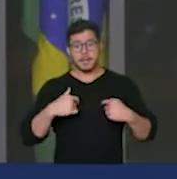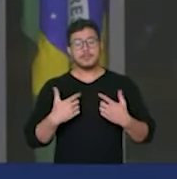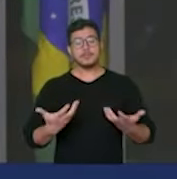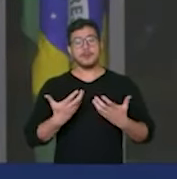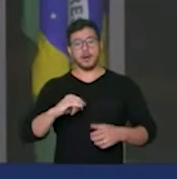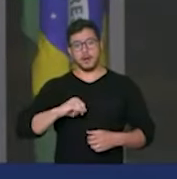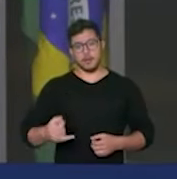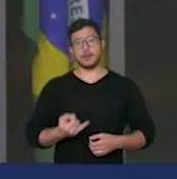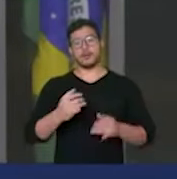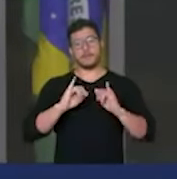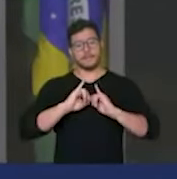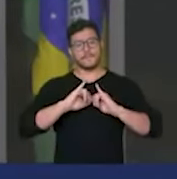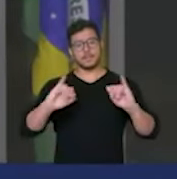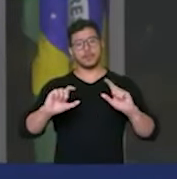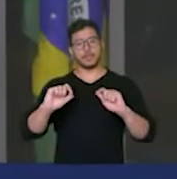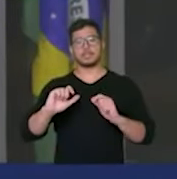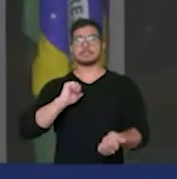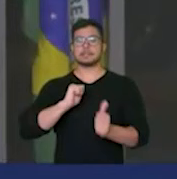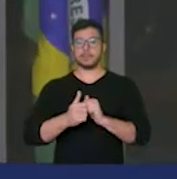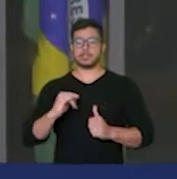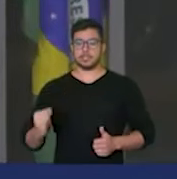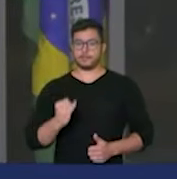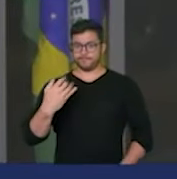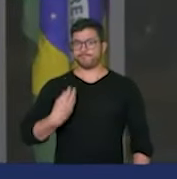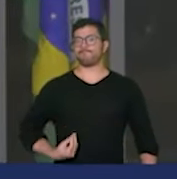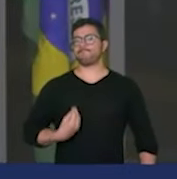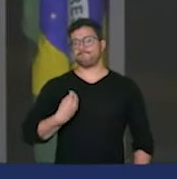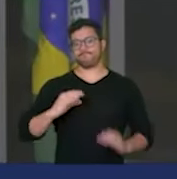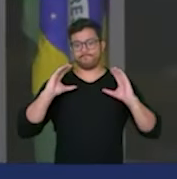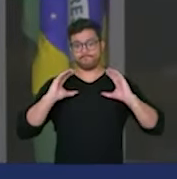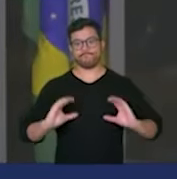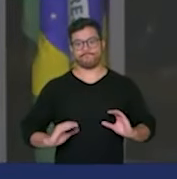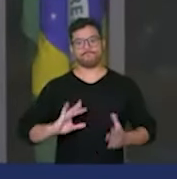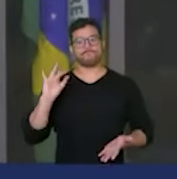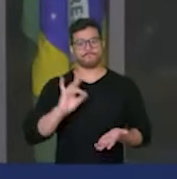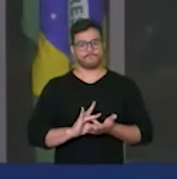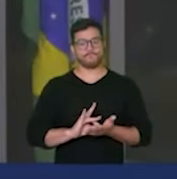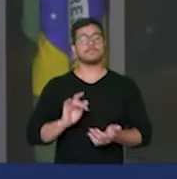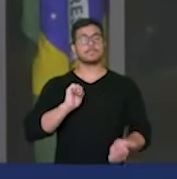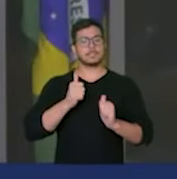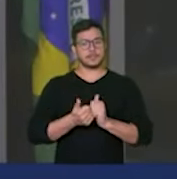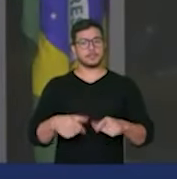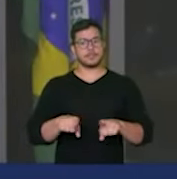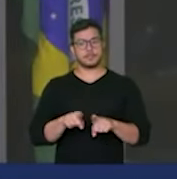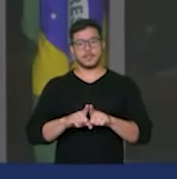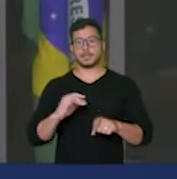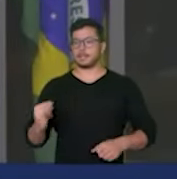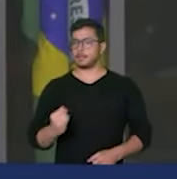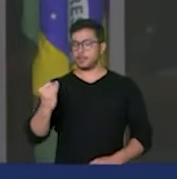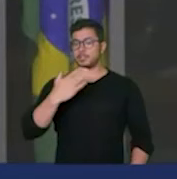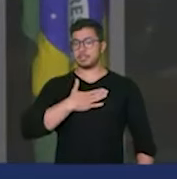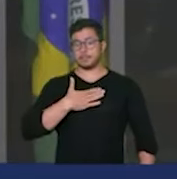o esporte é importante na vida do cidadão, como o esporte foi importante na minha vida e como o esporte será importante na vida do